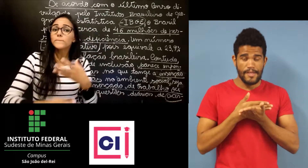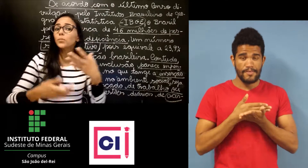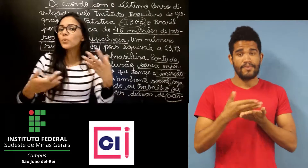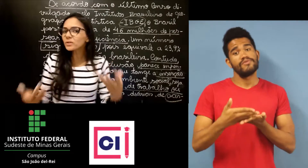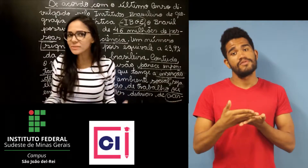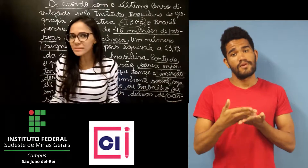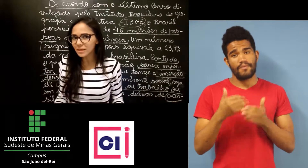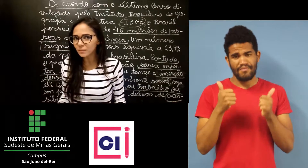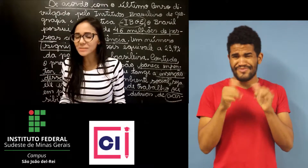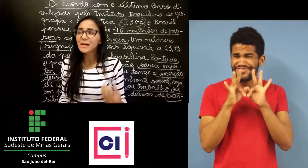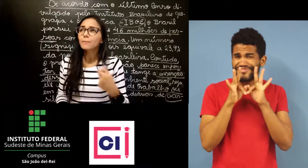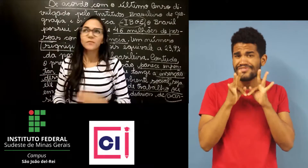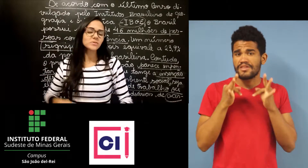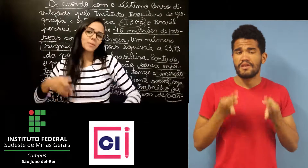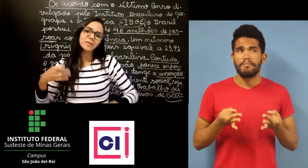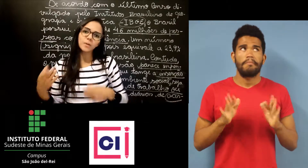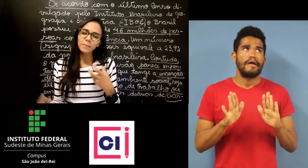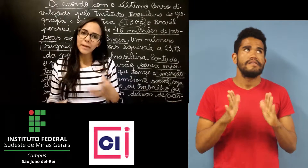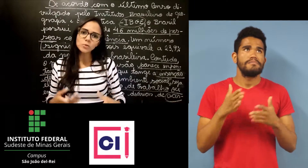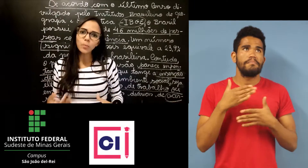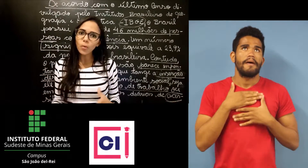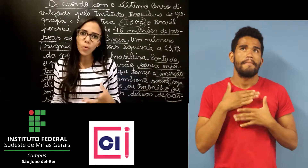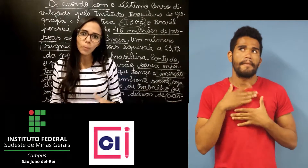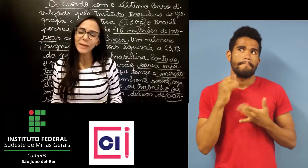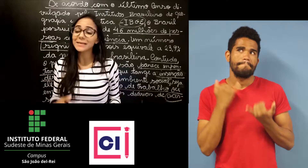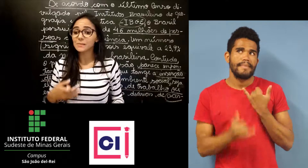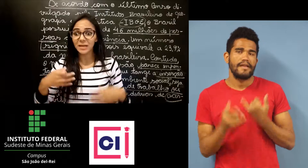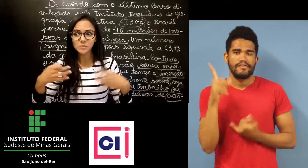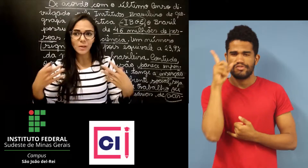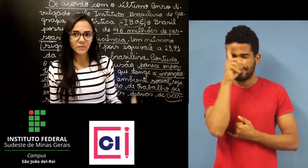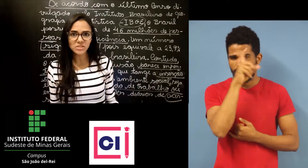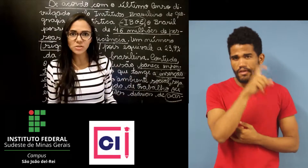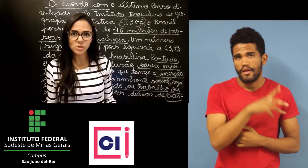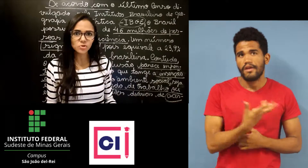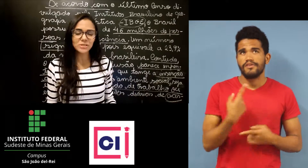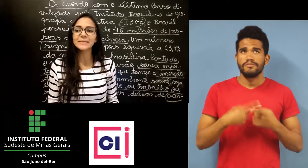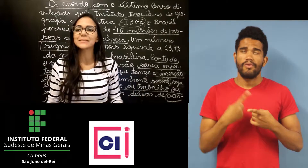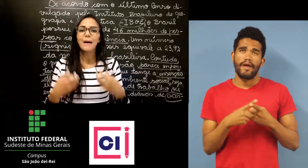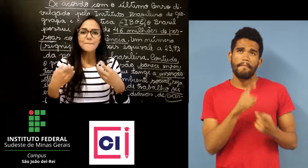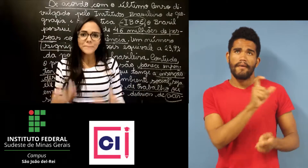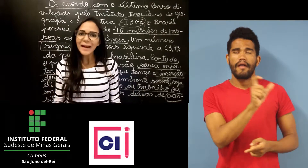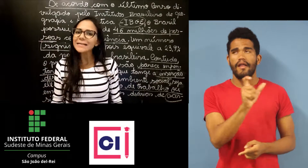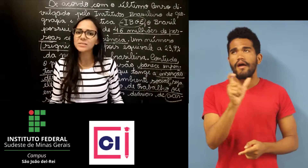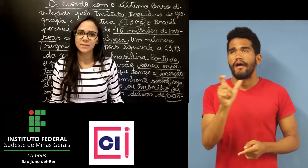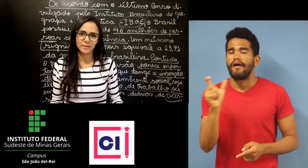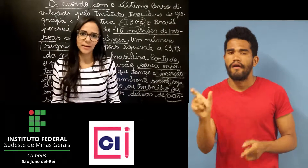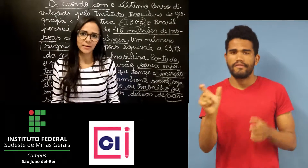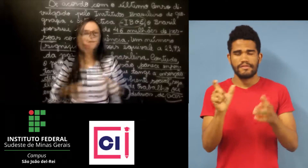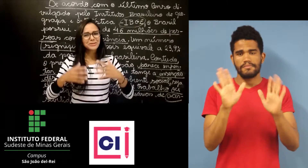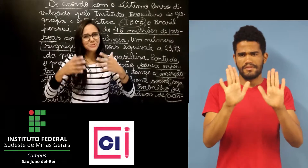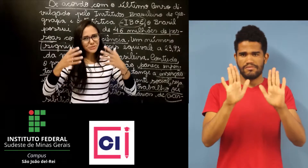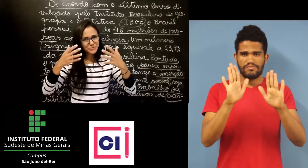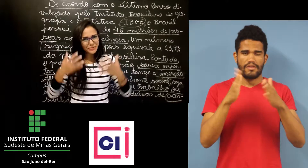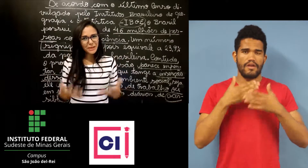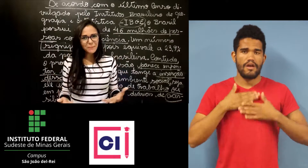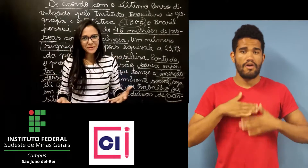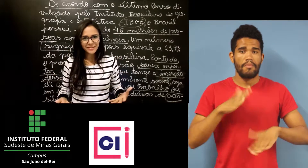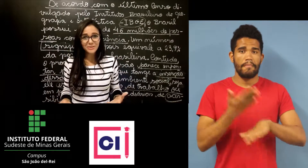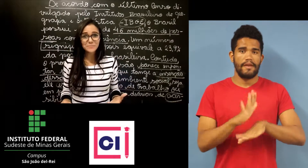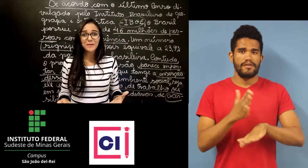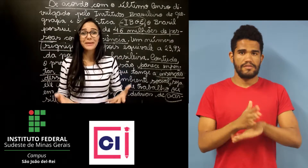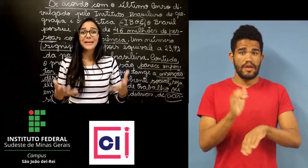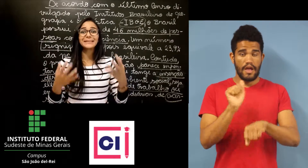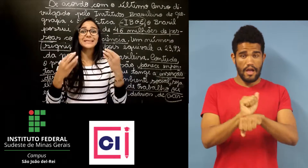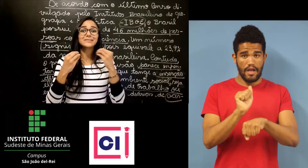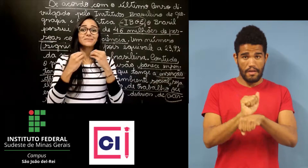introdução, muito simples. Professora, mas para mim parece um pouco complexa pelas palavras que a senhora utiliza. Prática, cara. A aula de hoje fica por